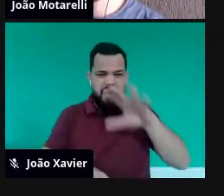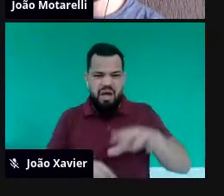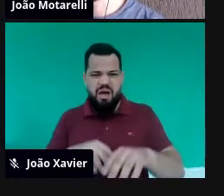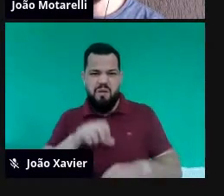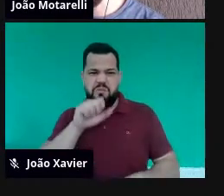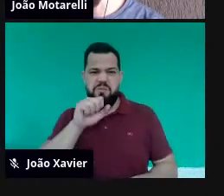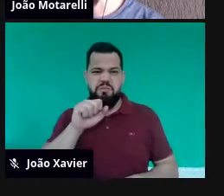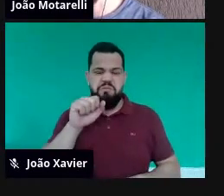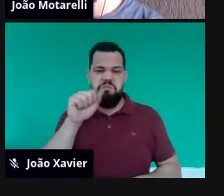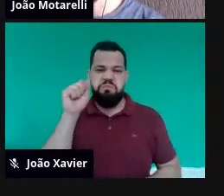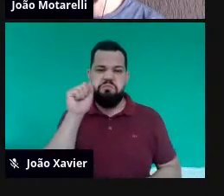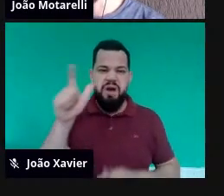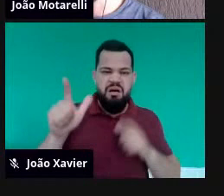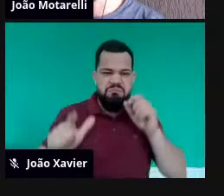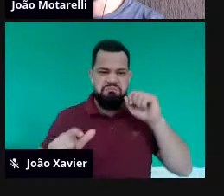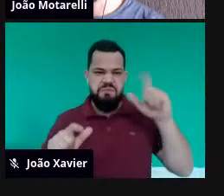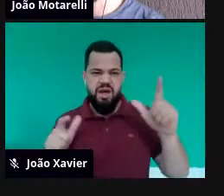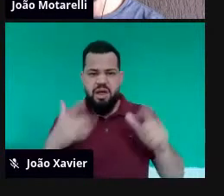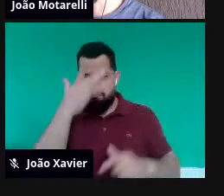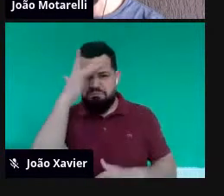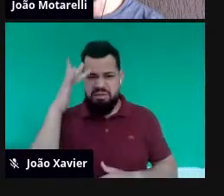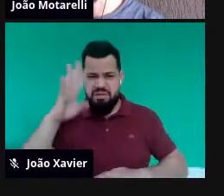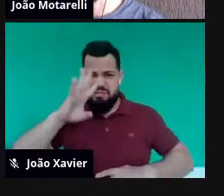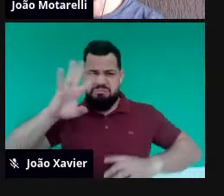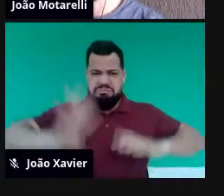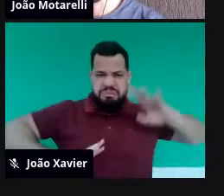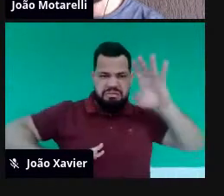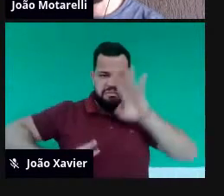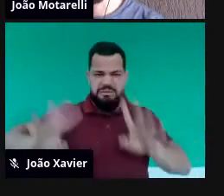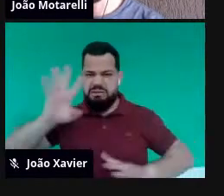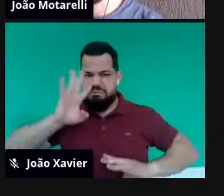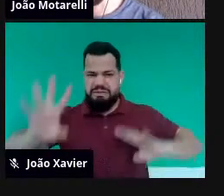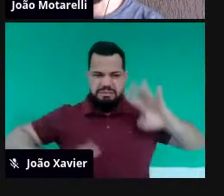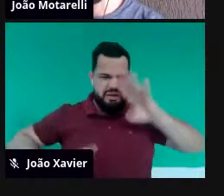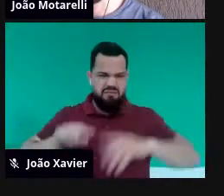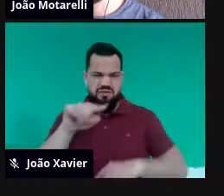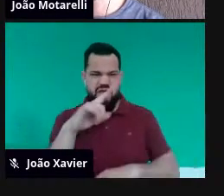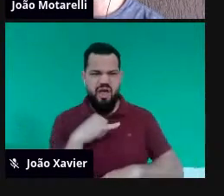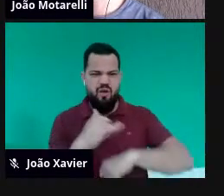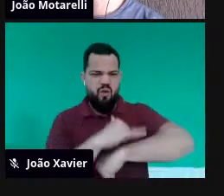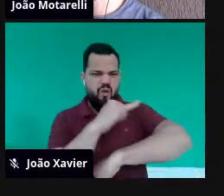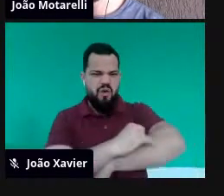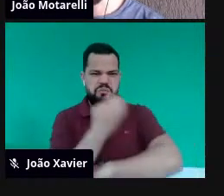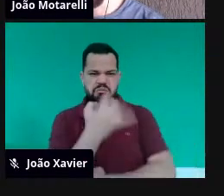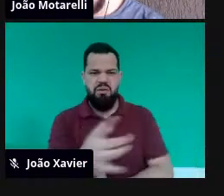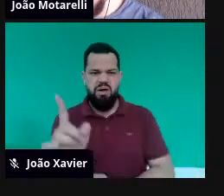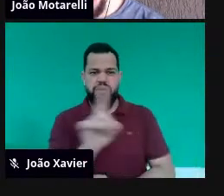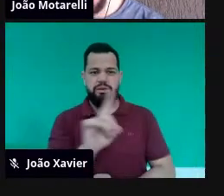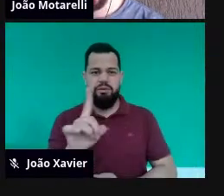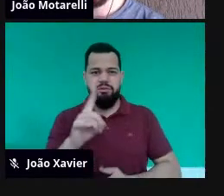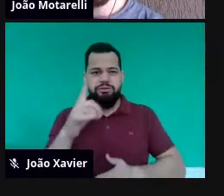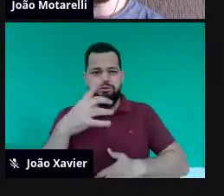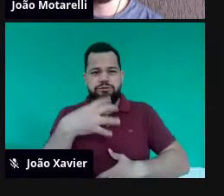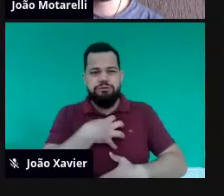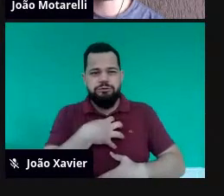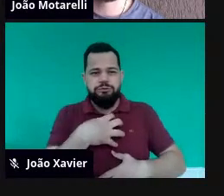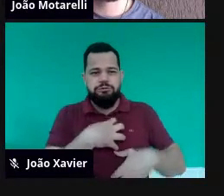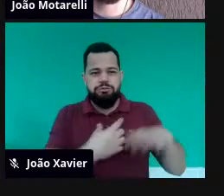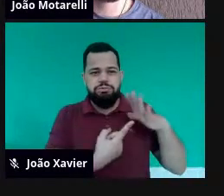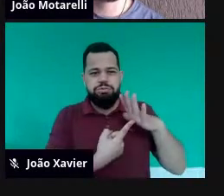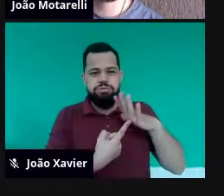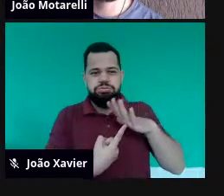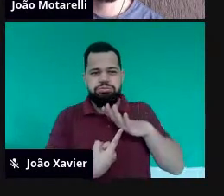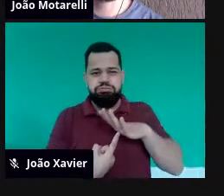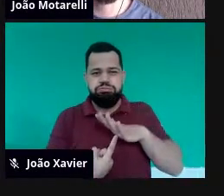Achava que todo mundo estava querendo me cutucar, falar, você está gorda, não presta. Foi me afundando cada vez mais, achei que